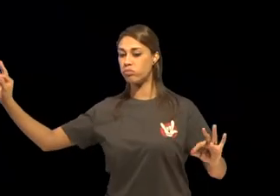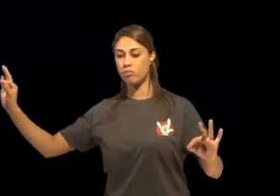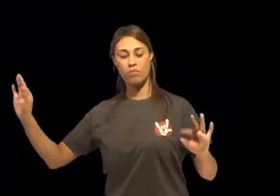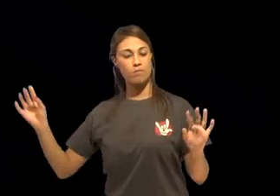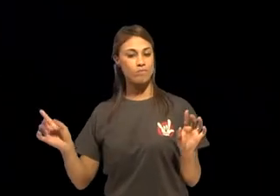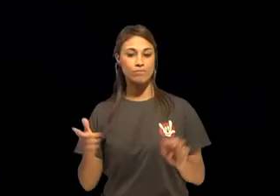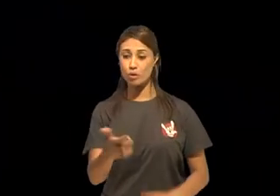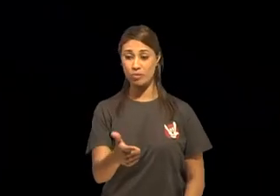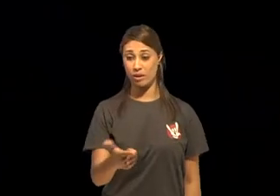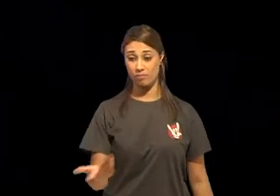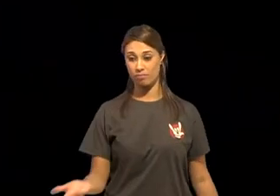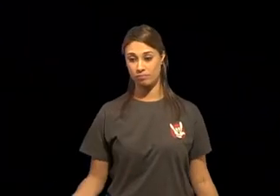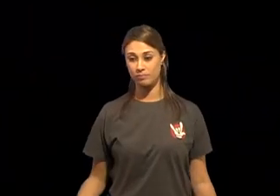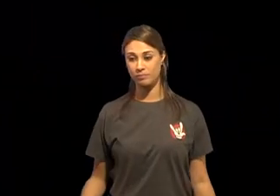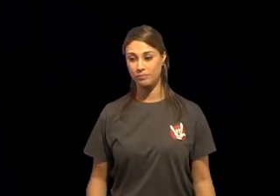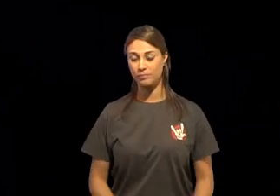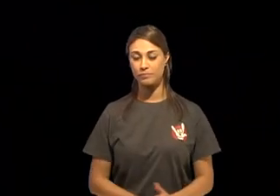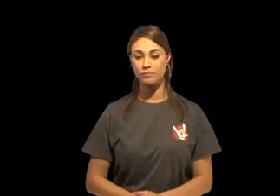Não dá.